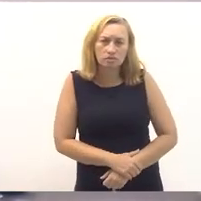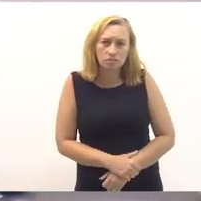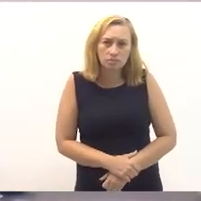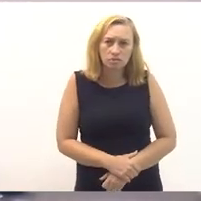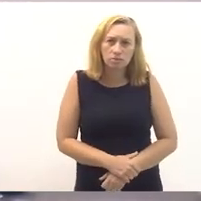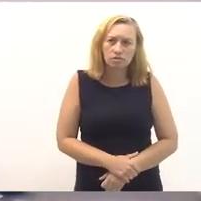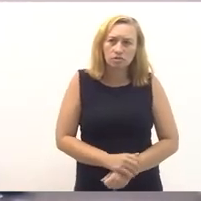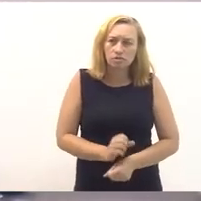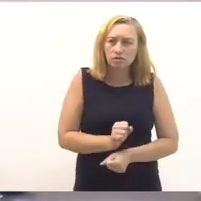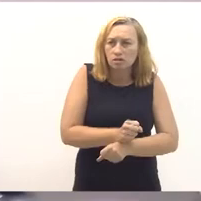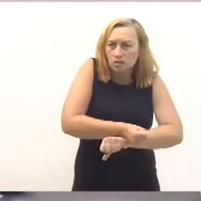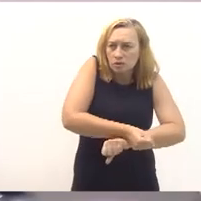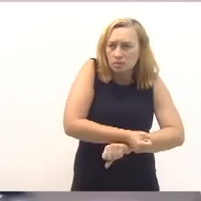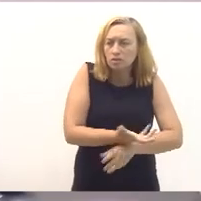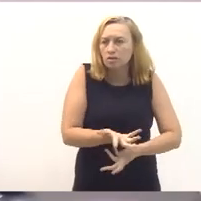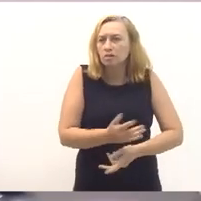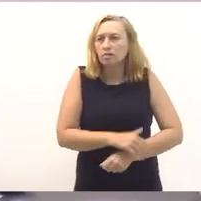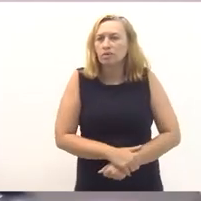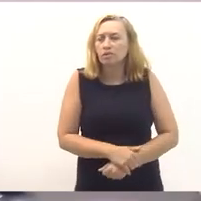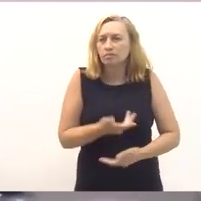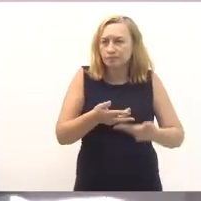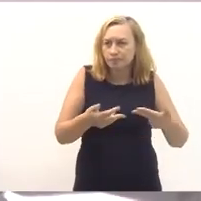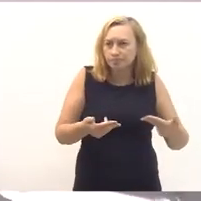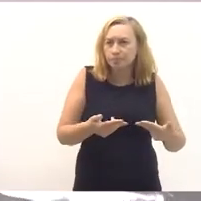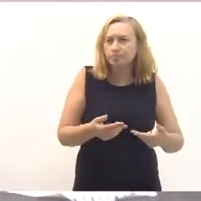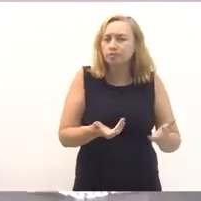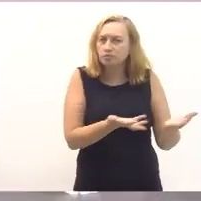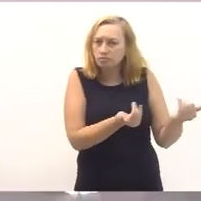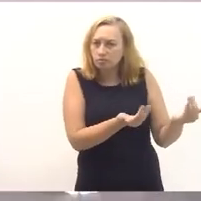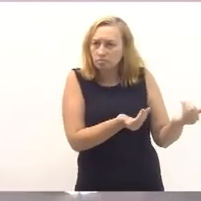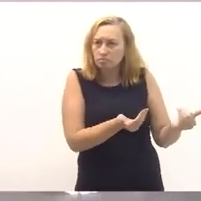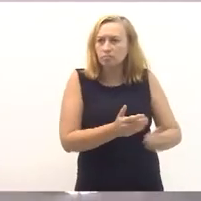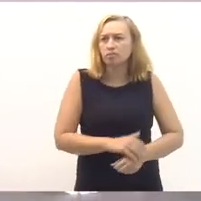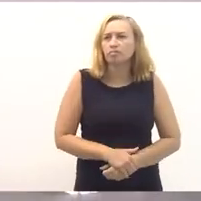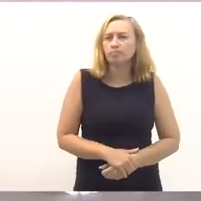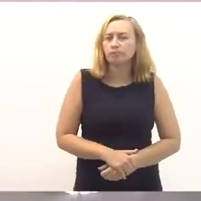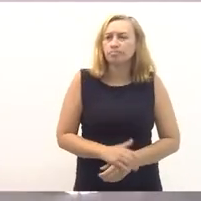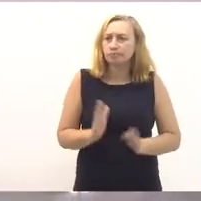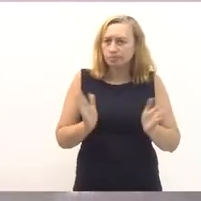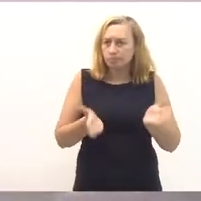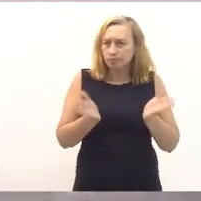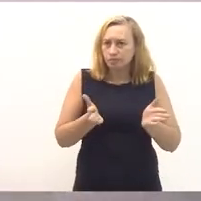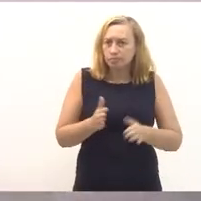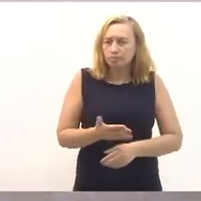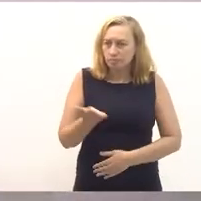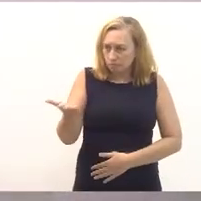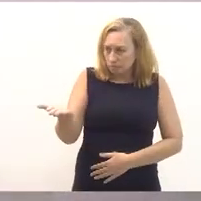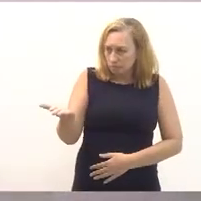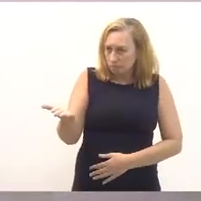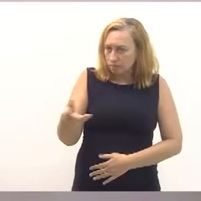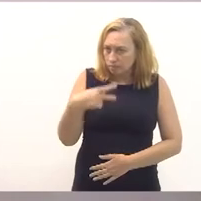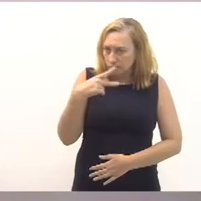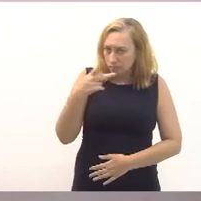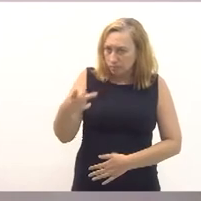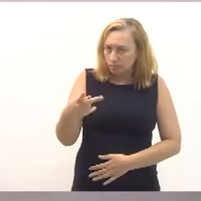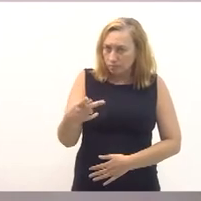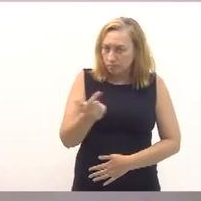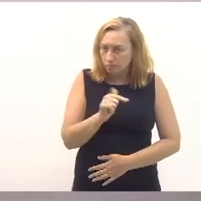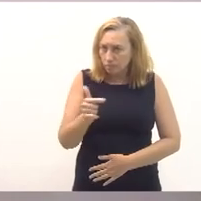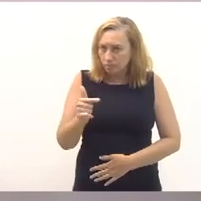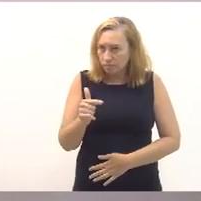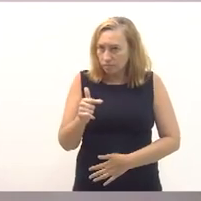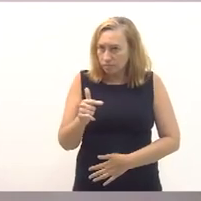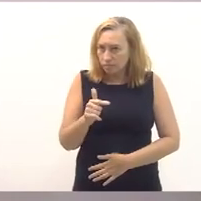sendo torturado com molhar grande parte da juventude que resistiu à ditadura e hoje esse sujeito Estão dizendo que não teve